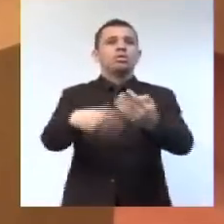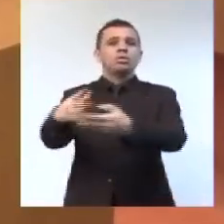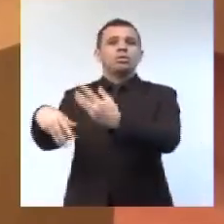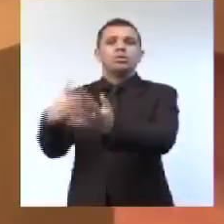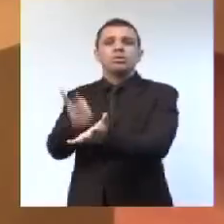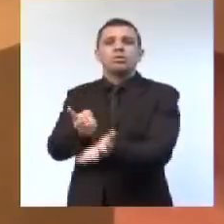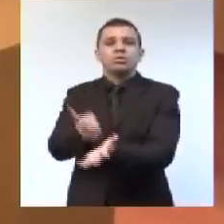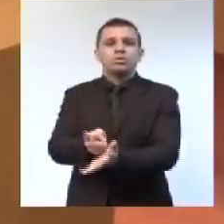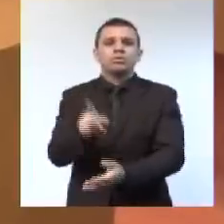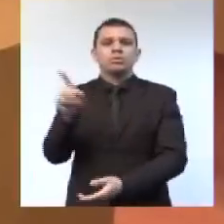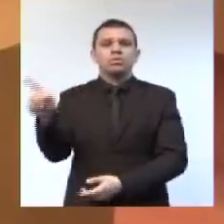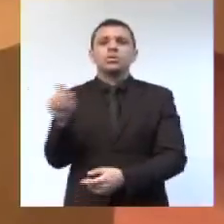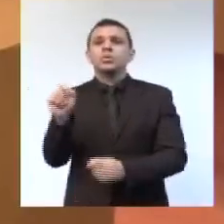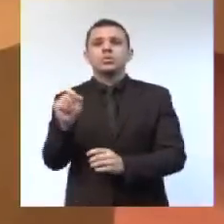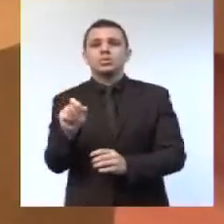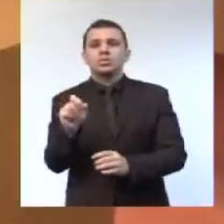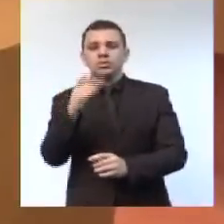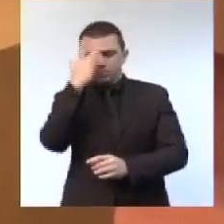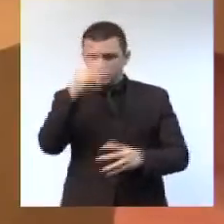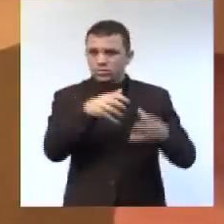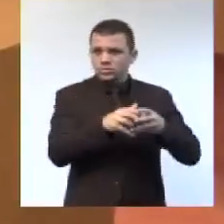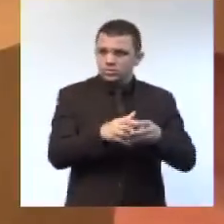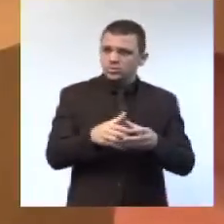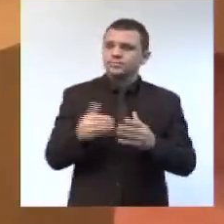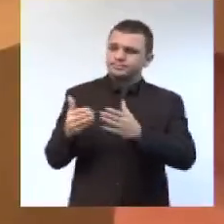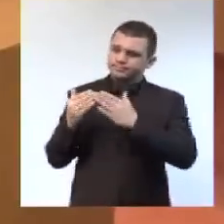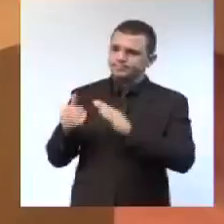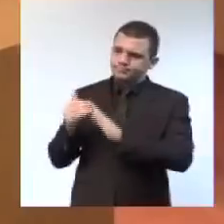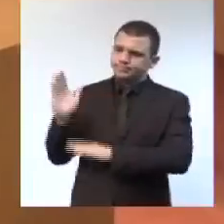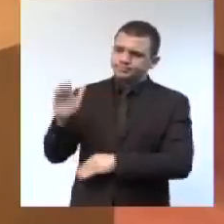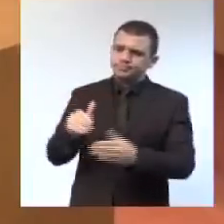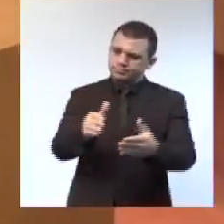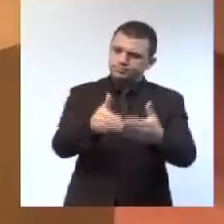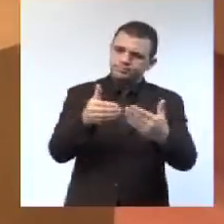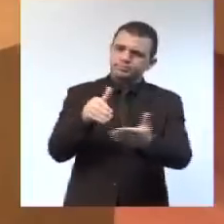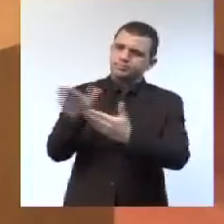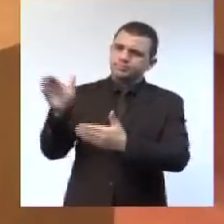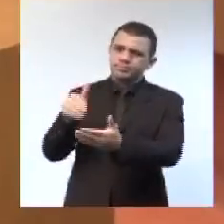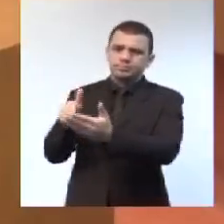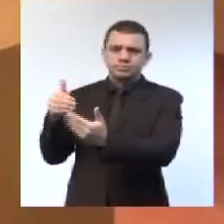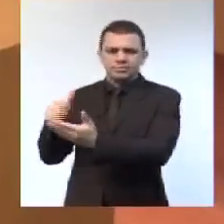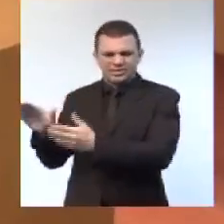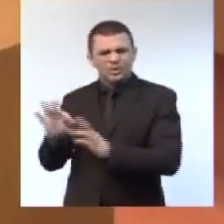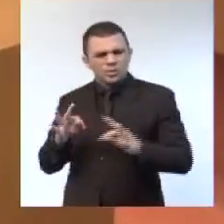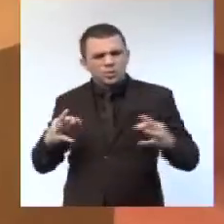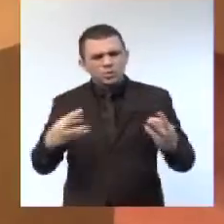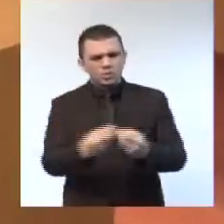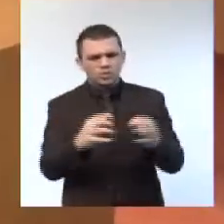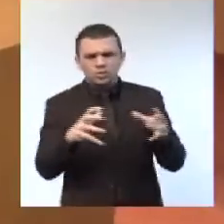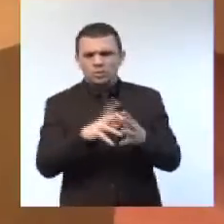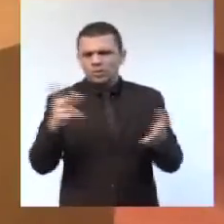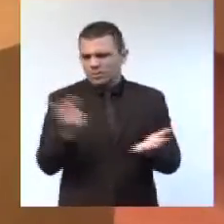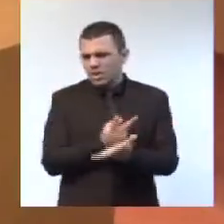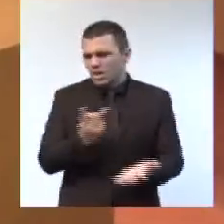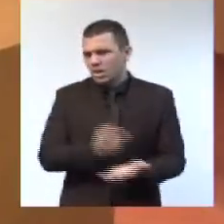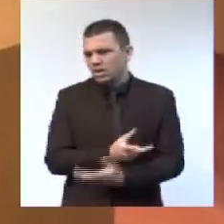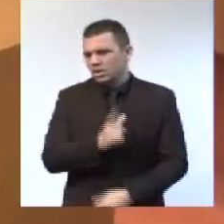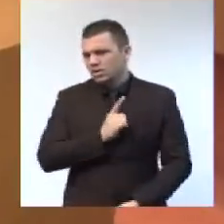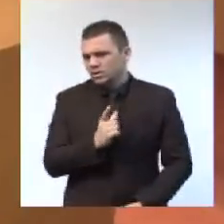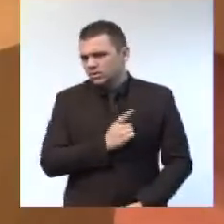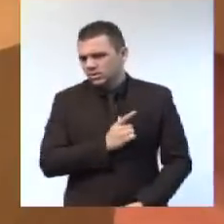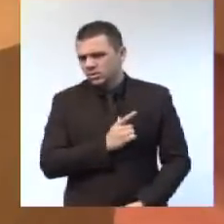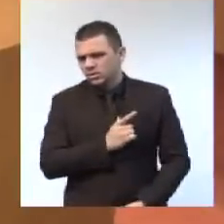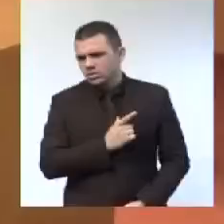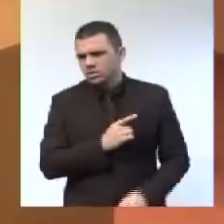Ele recebeu um convite para sair. Será que todos os partidos estão errados? Será que todos os